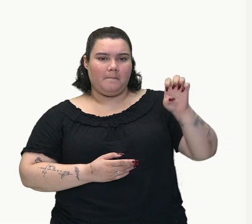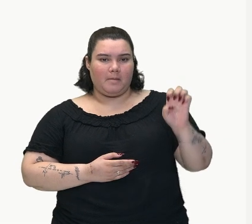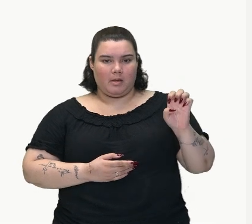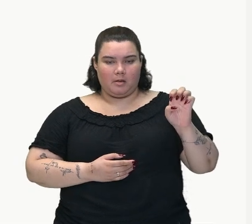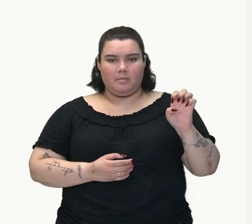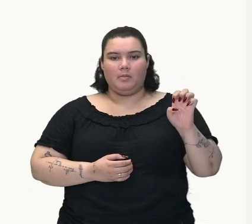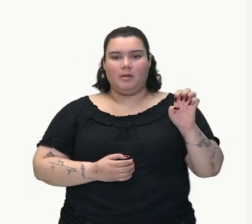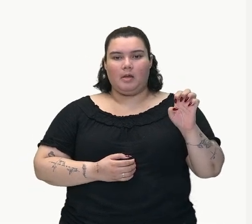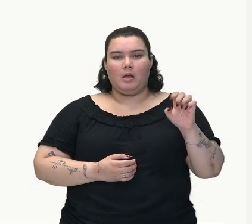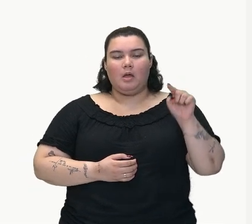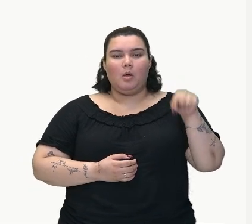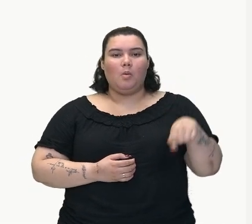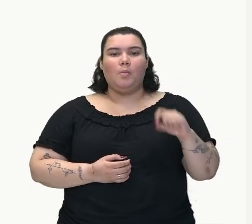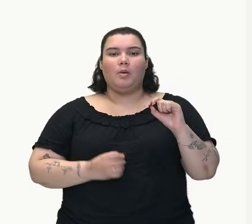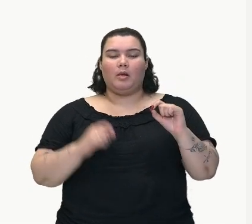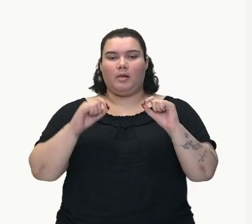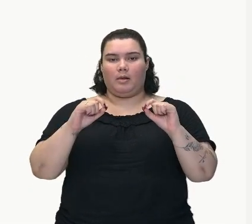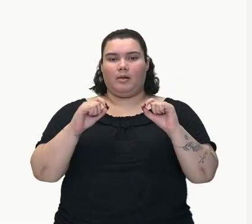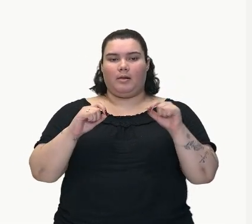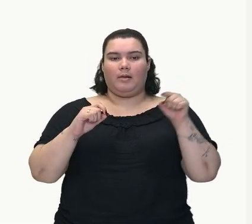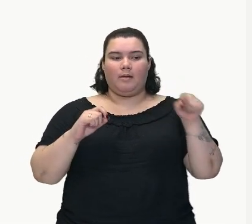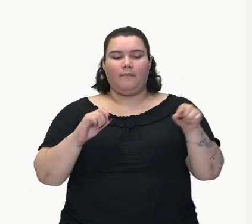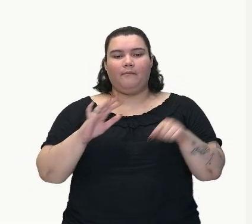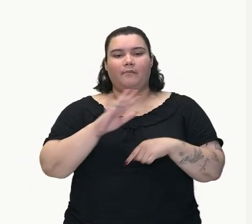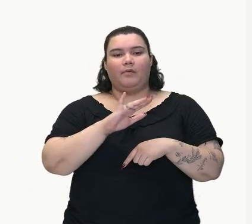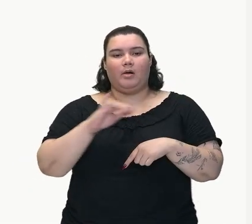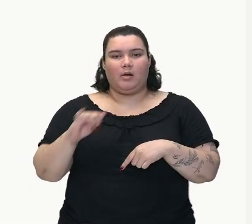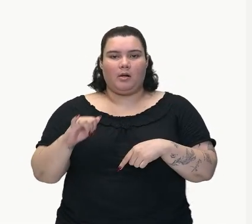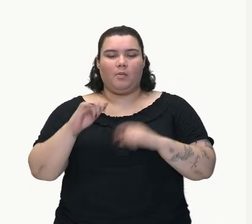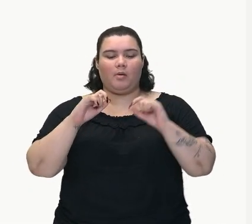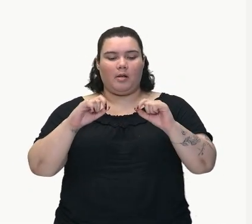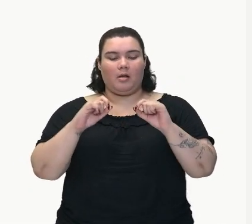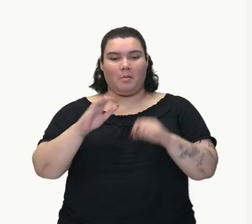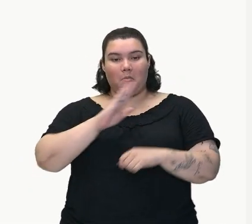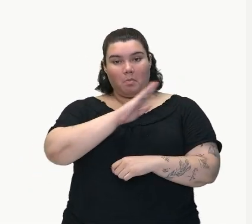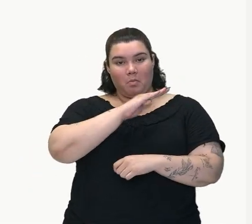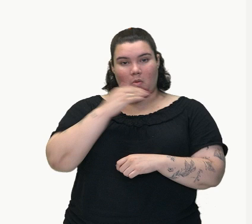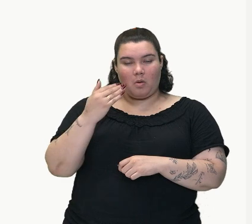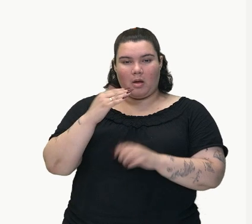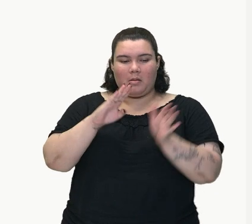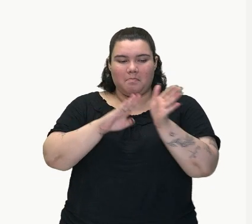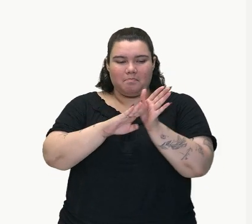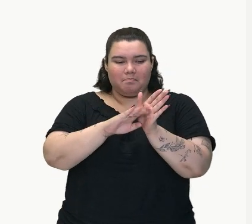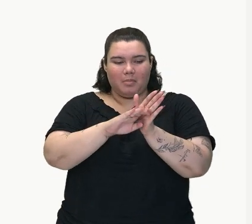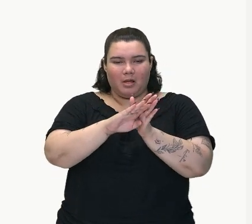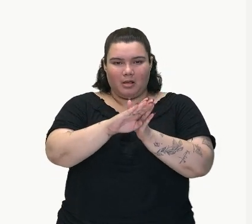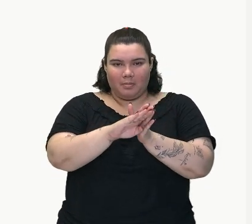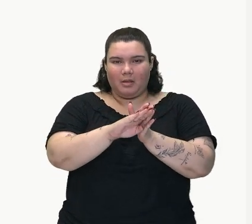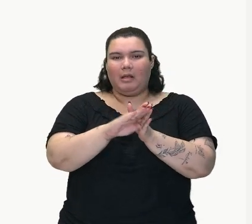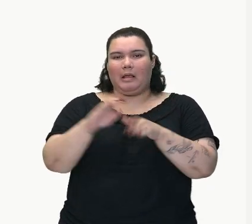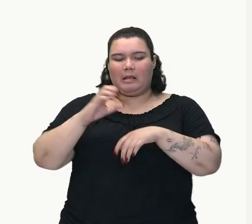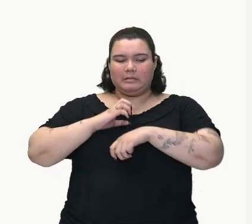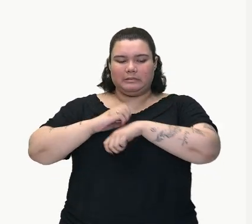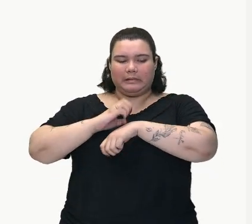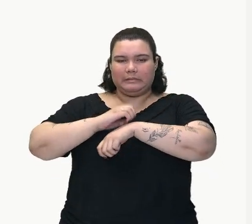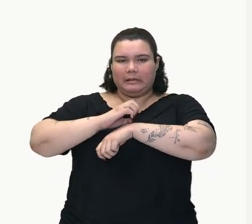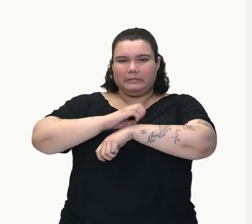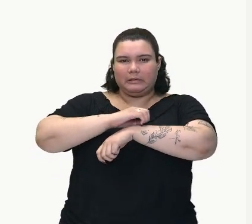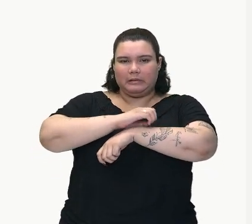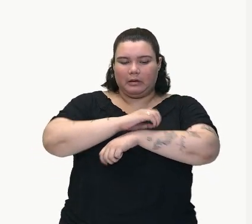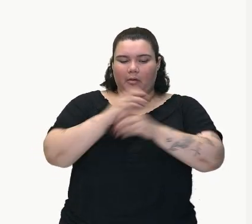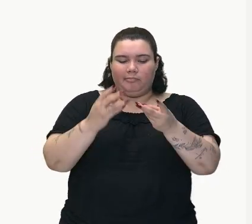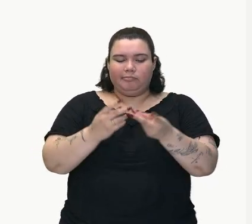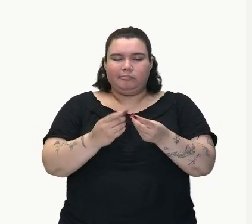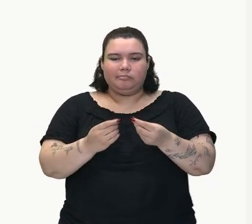ruínas, ou seja, é aquele ser que vai consumir a carne, depois que a pessoa partir, né? Então,